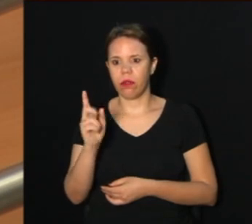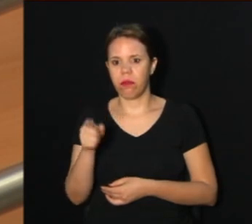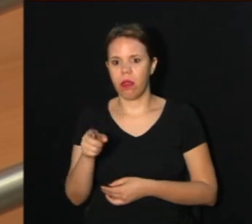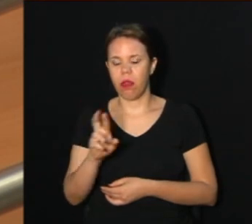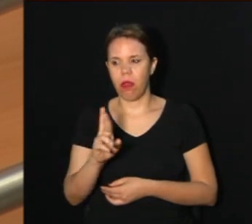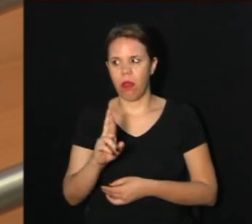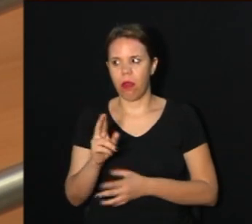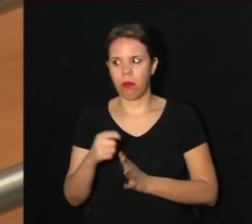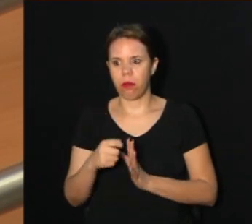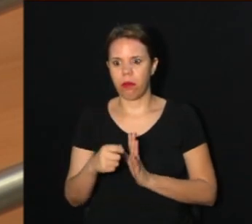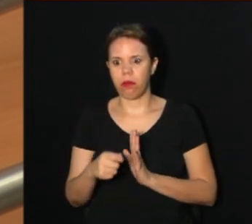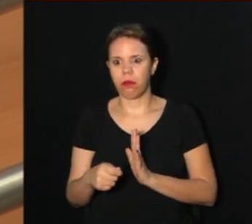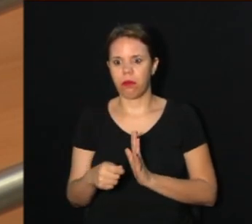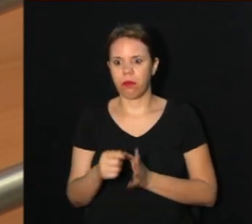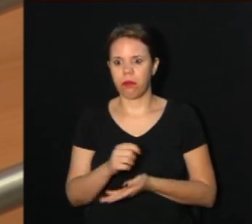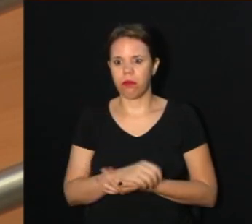mês.